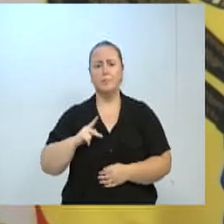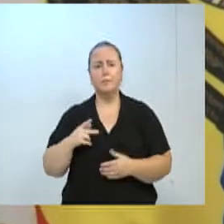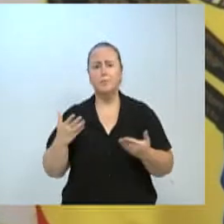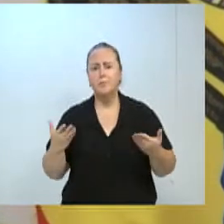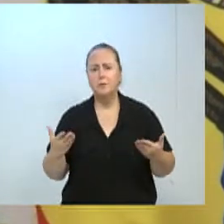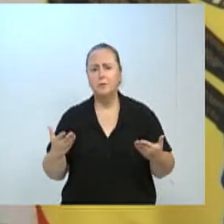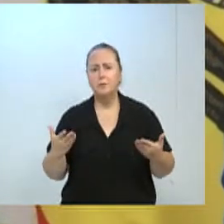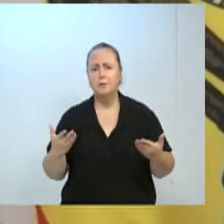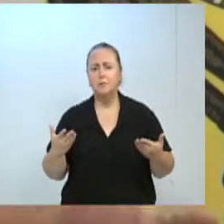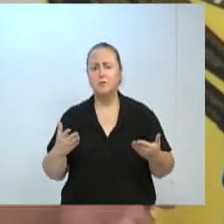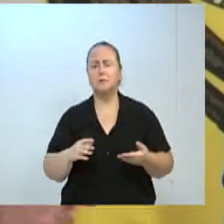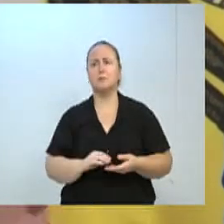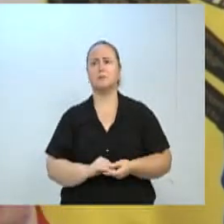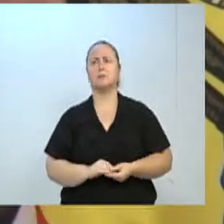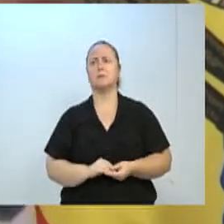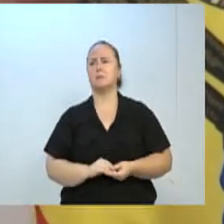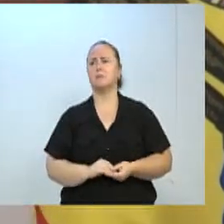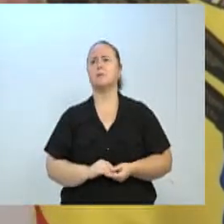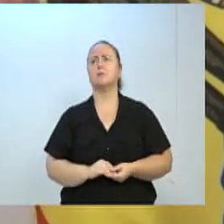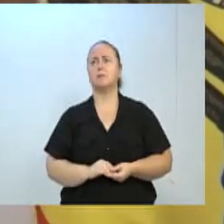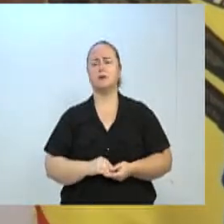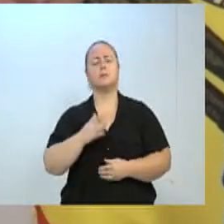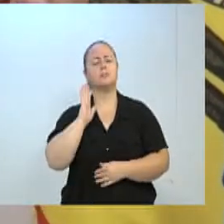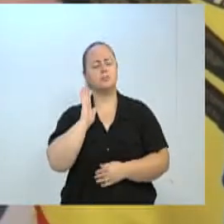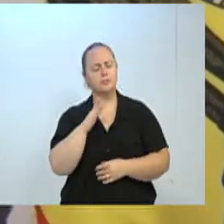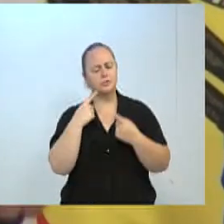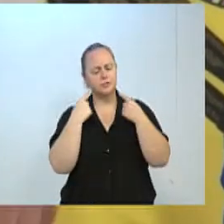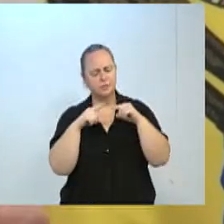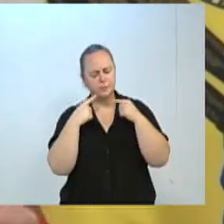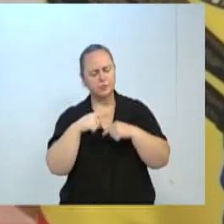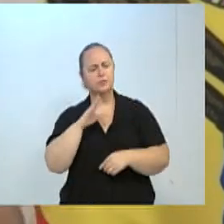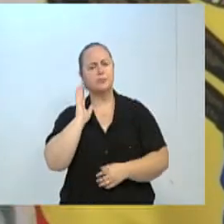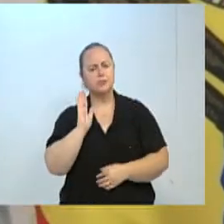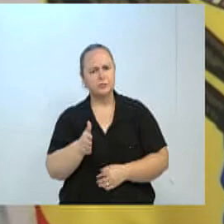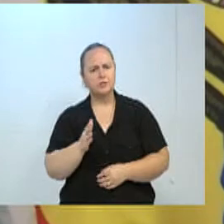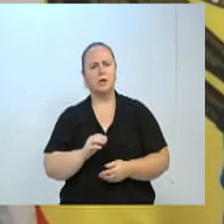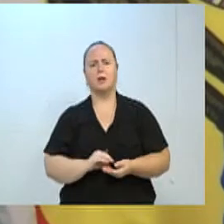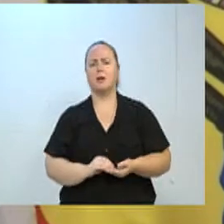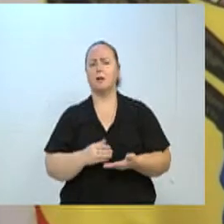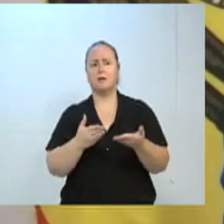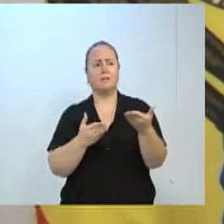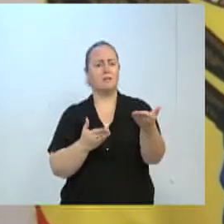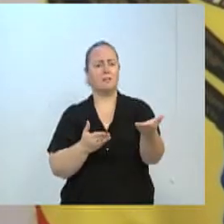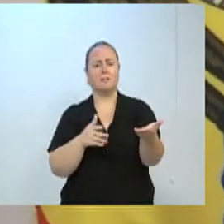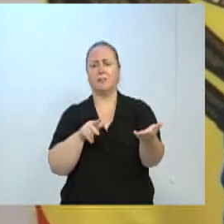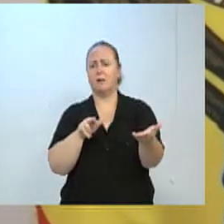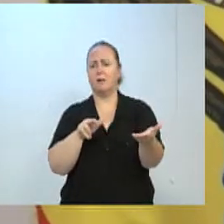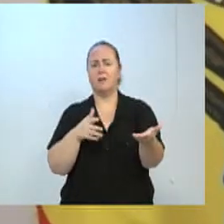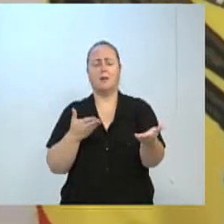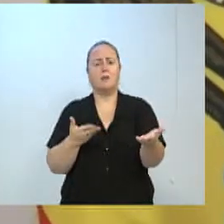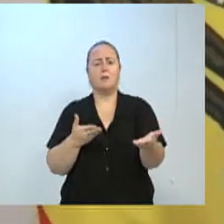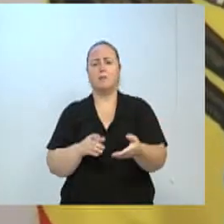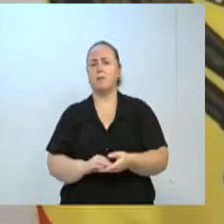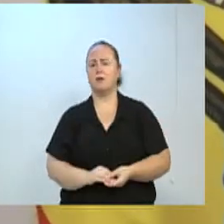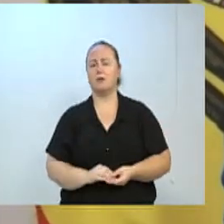impostos. Então, pô, é lamentável, já reclamei aqui esses tempos aí, né? E continua a mesma coisa, estão fazendo as obras desse